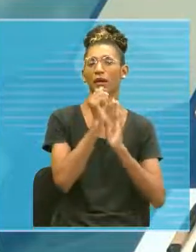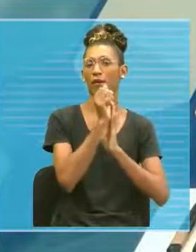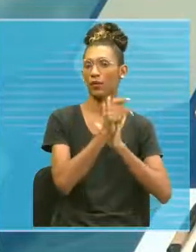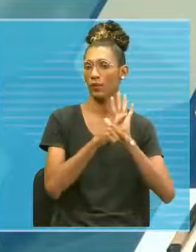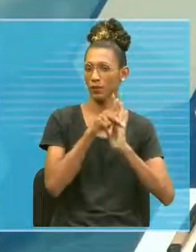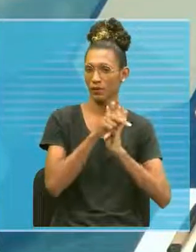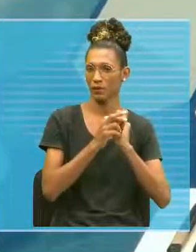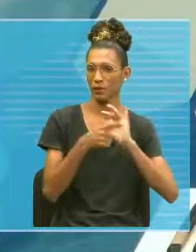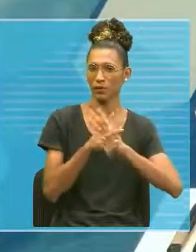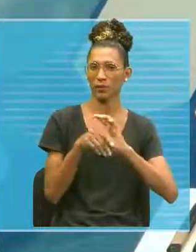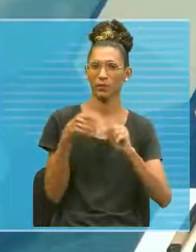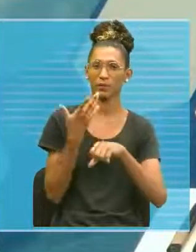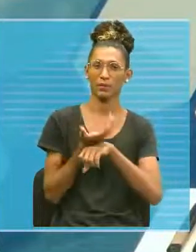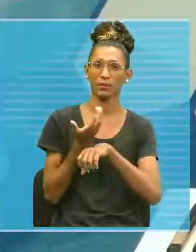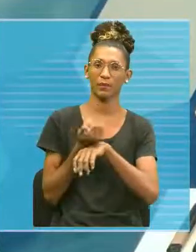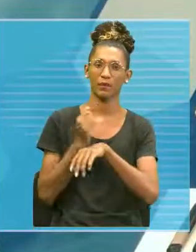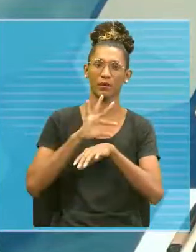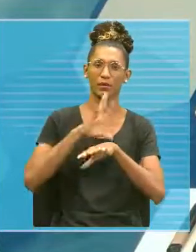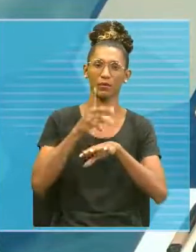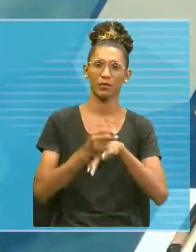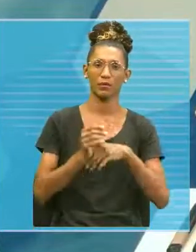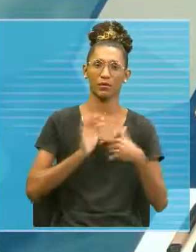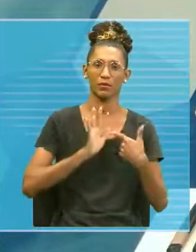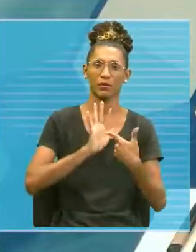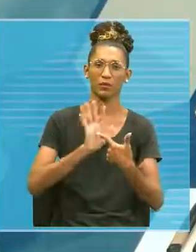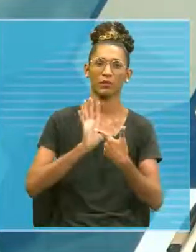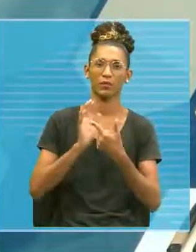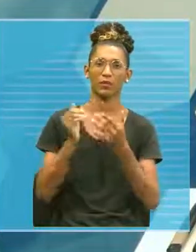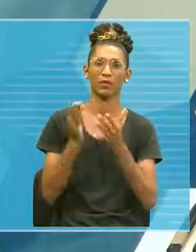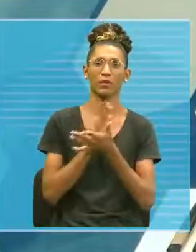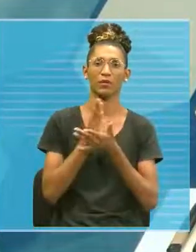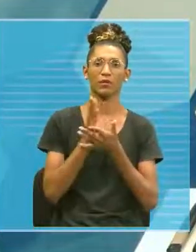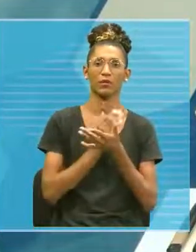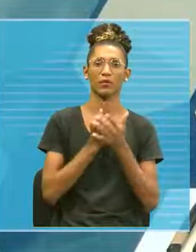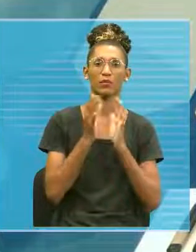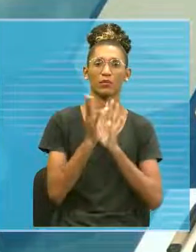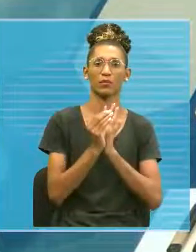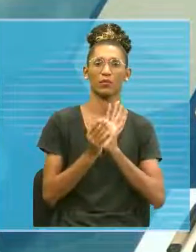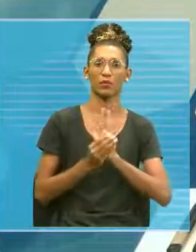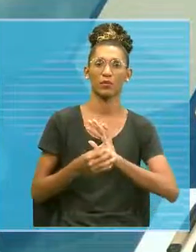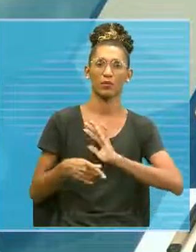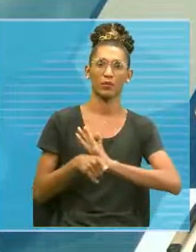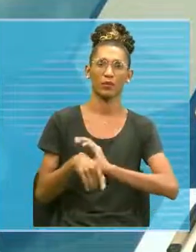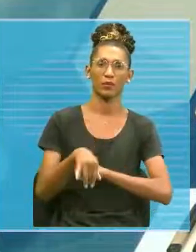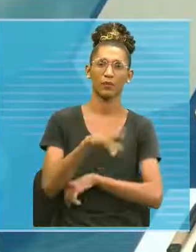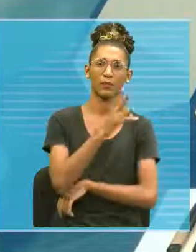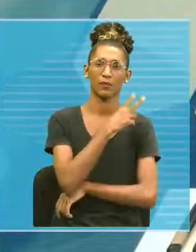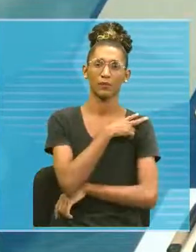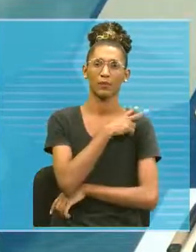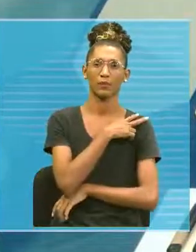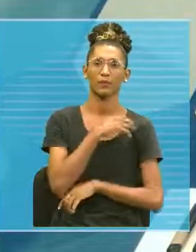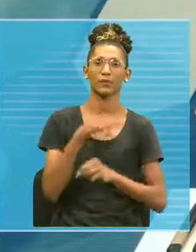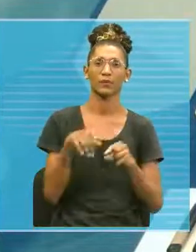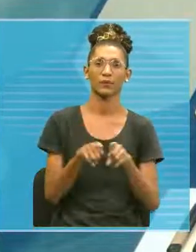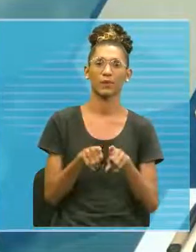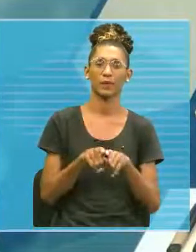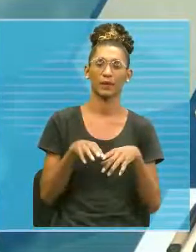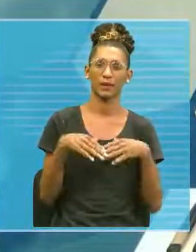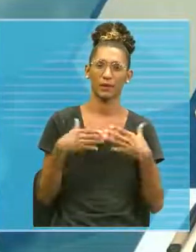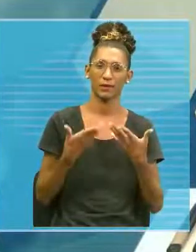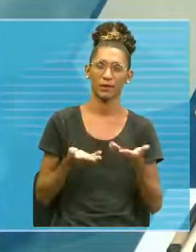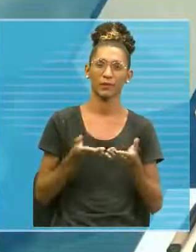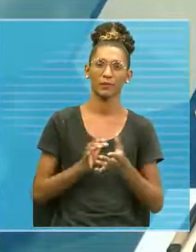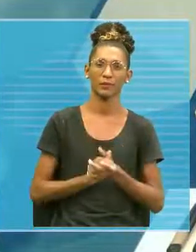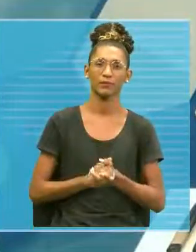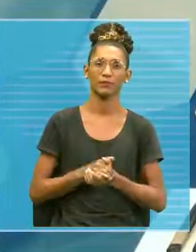disciplina que a servidor que fornece né os conteúdos do 2º ano o segundo ano como